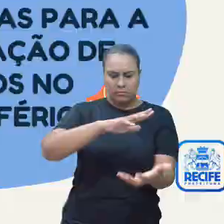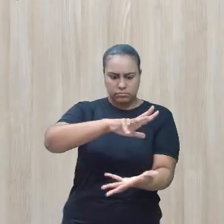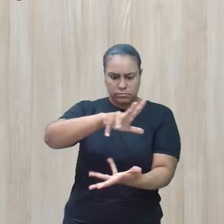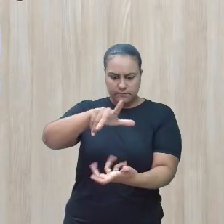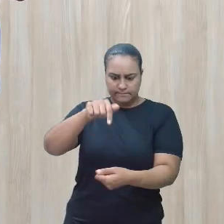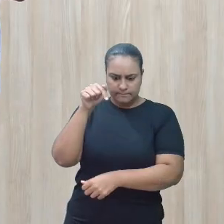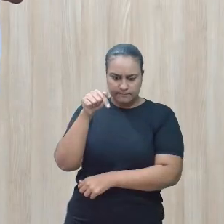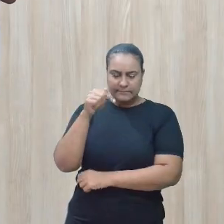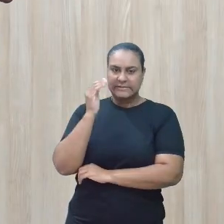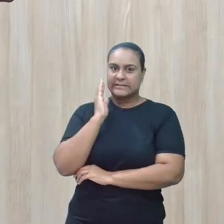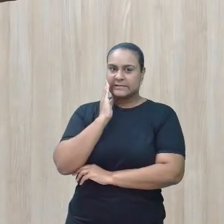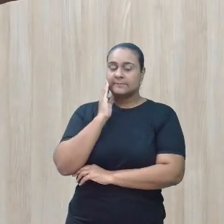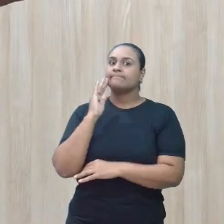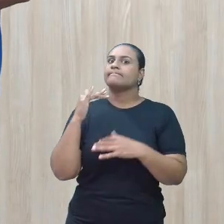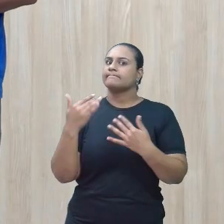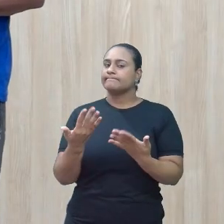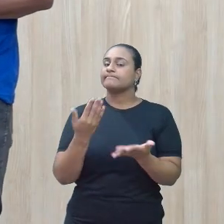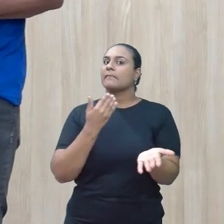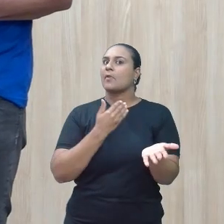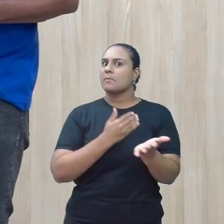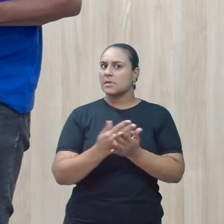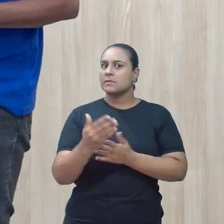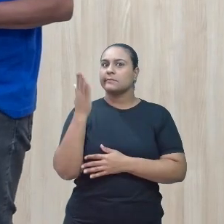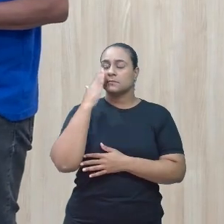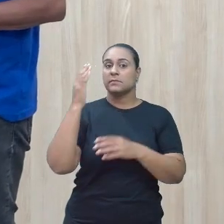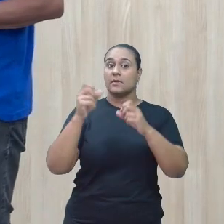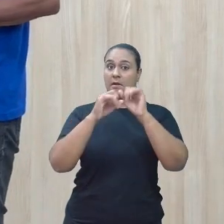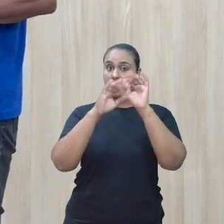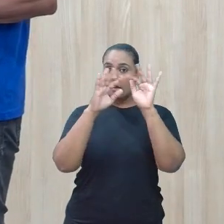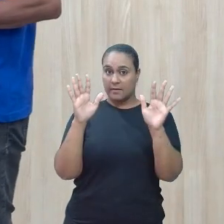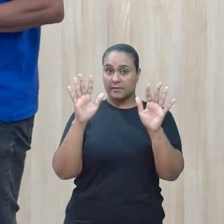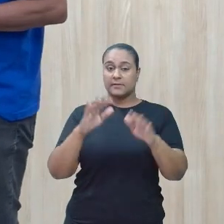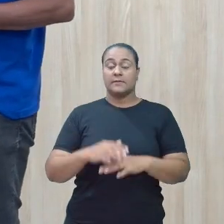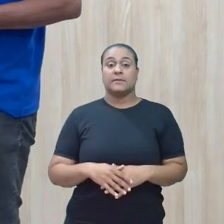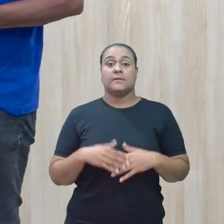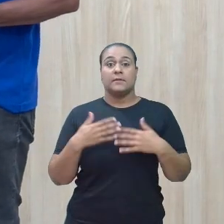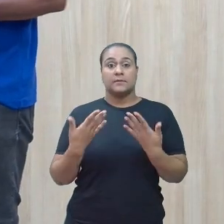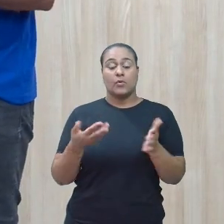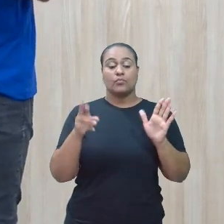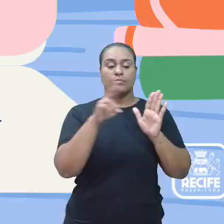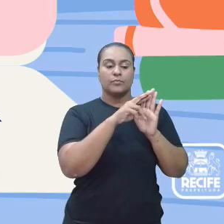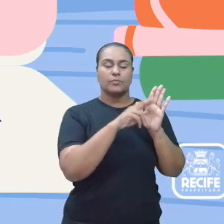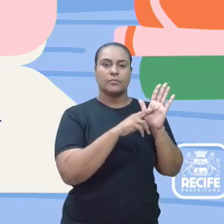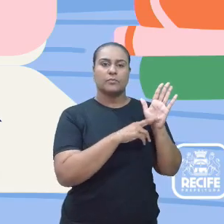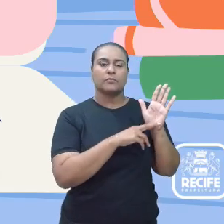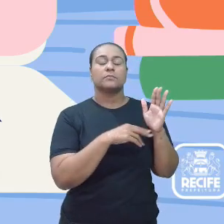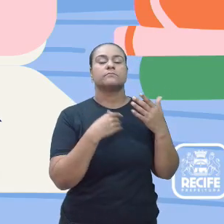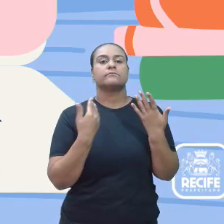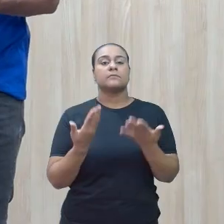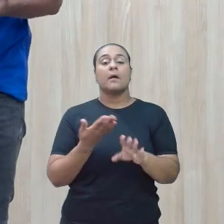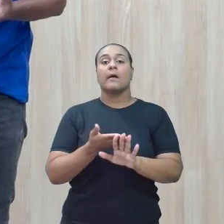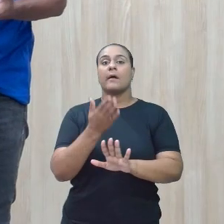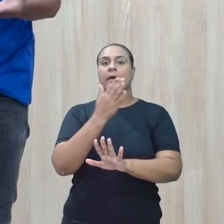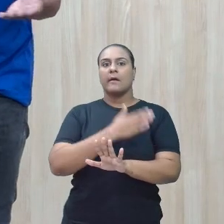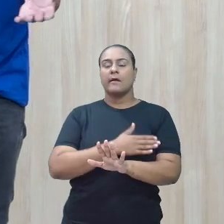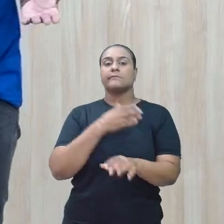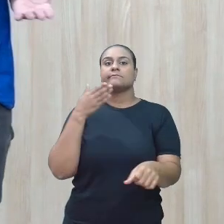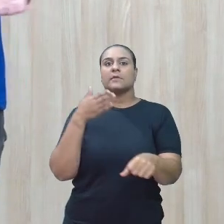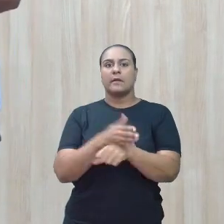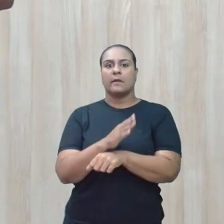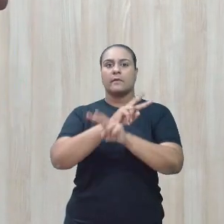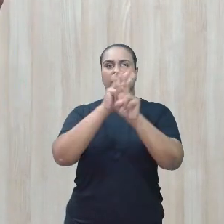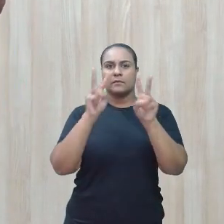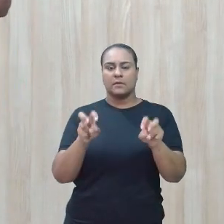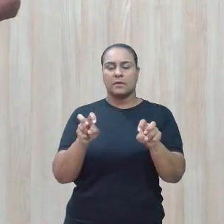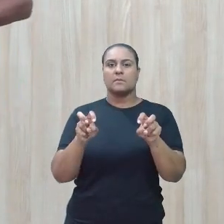E aí, professor, vamos começar a entender um pouco melhor? Tá, nosso roteiro de hoje. Antes de eu falar de coordenadas, eu preciso falar para